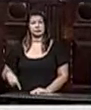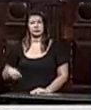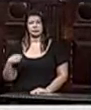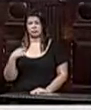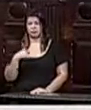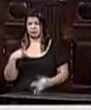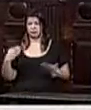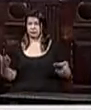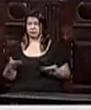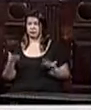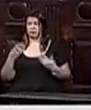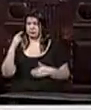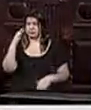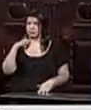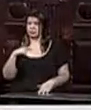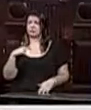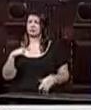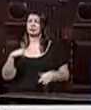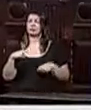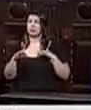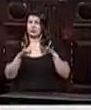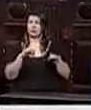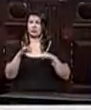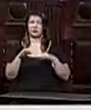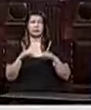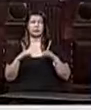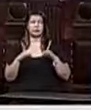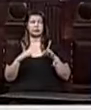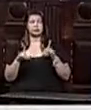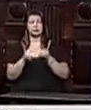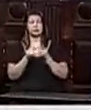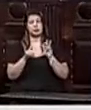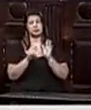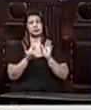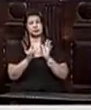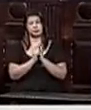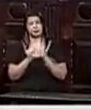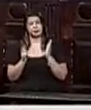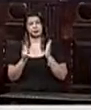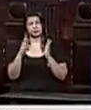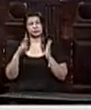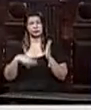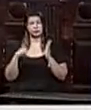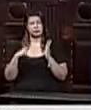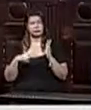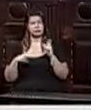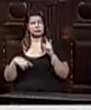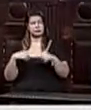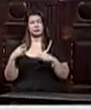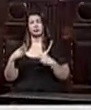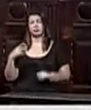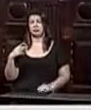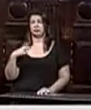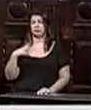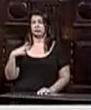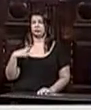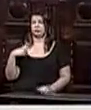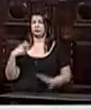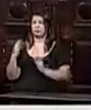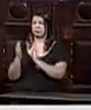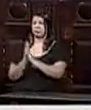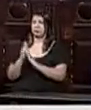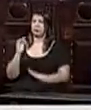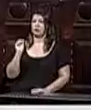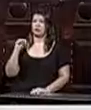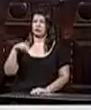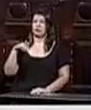a matéria, e eu vou tomar a liberdade depois de conversar com o deputado André Correia, que